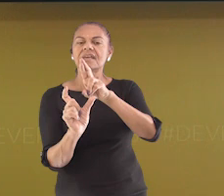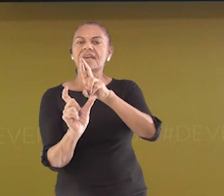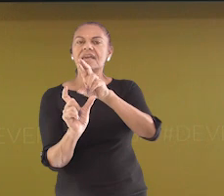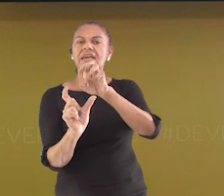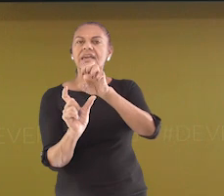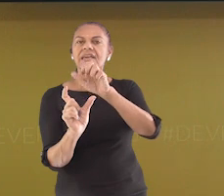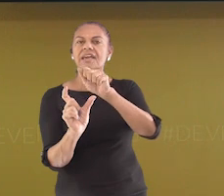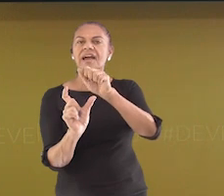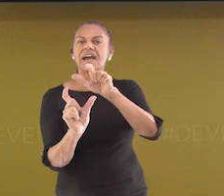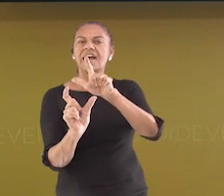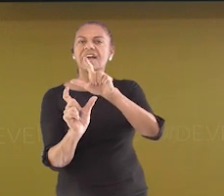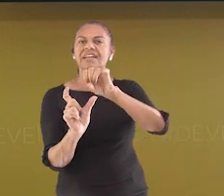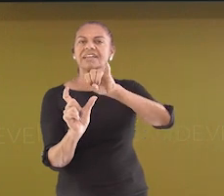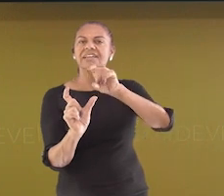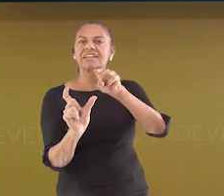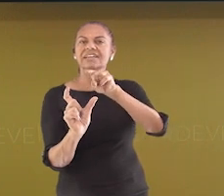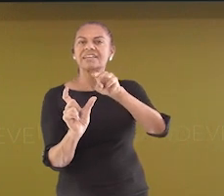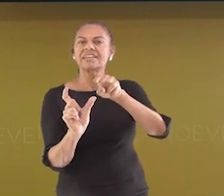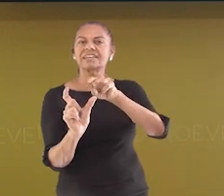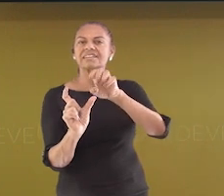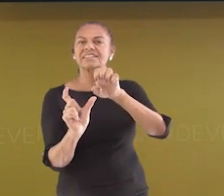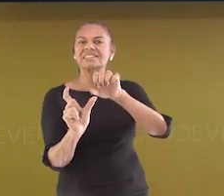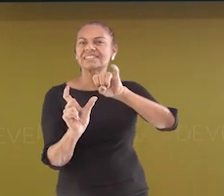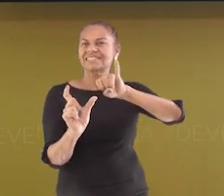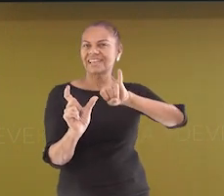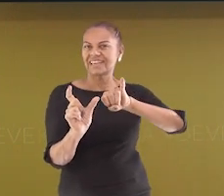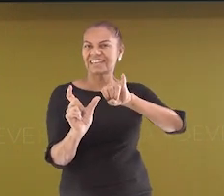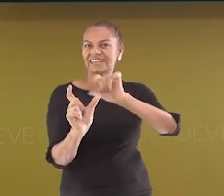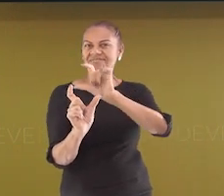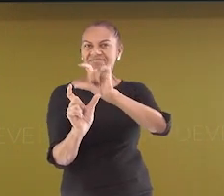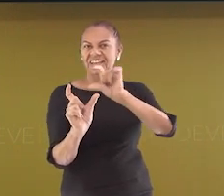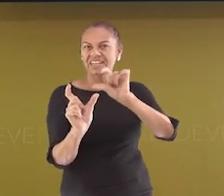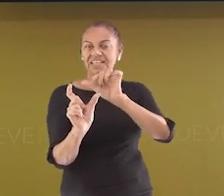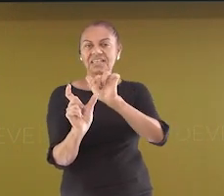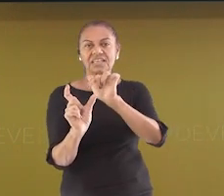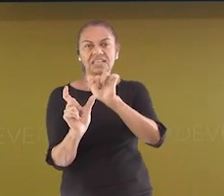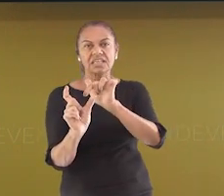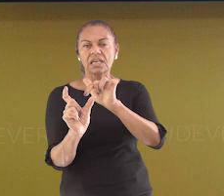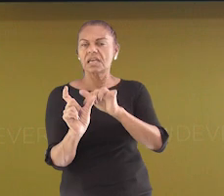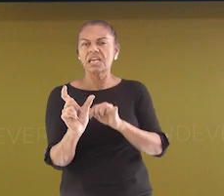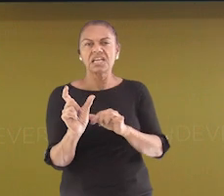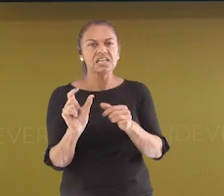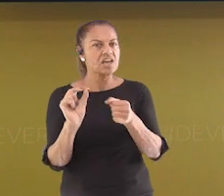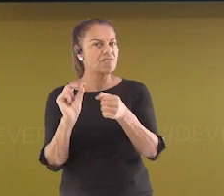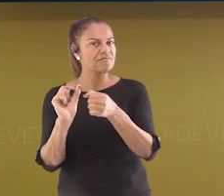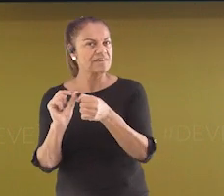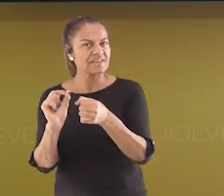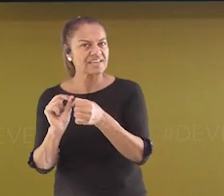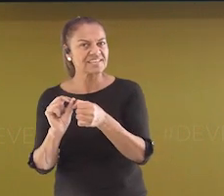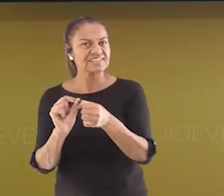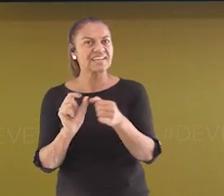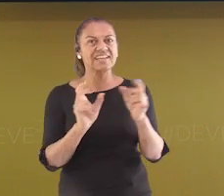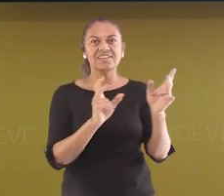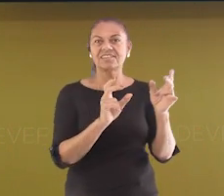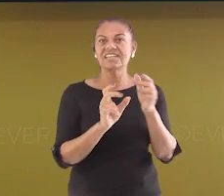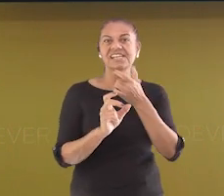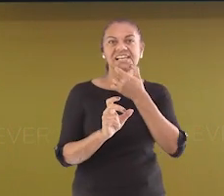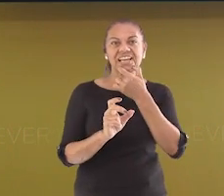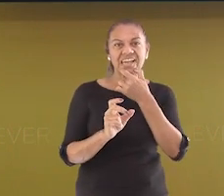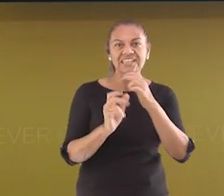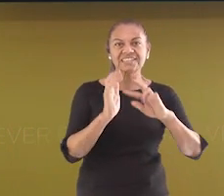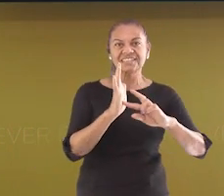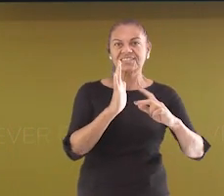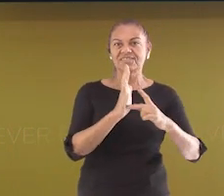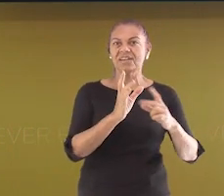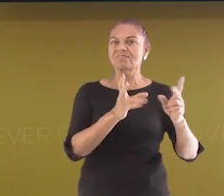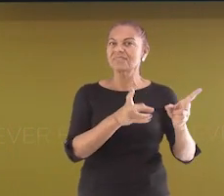coloca o sufixo "ei", né, que é essa partezinha no final, e transforma em um verbo. Realizei. Ele percebeu alguma coisa, ele se